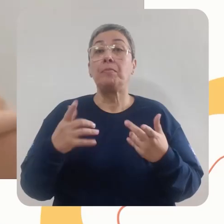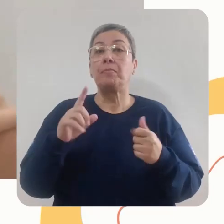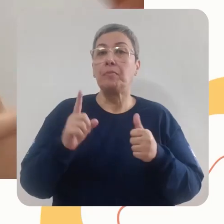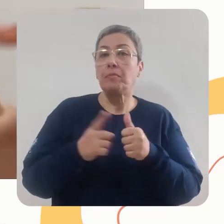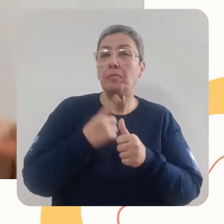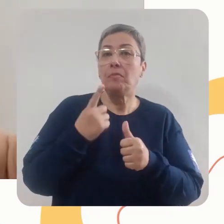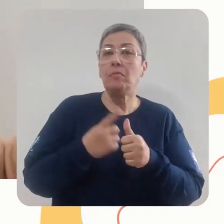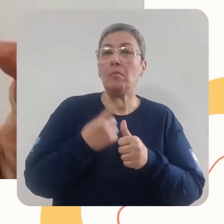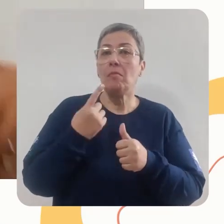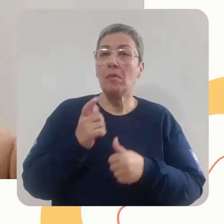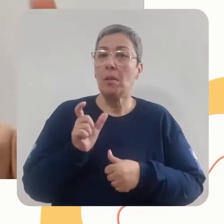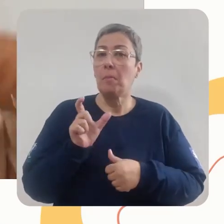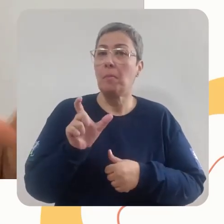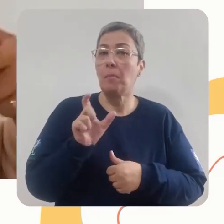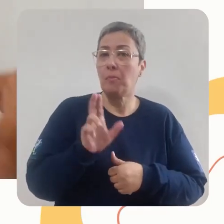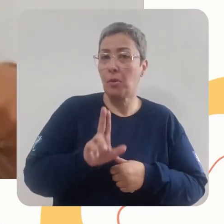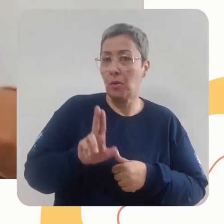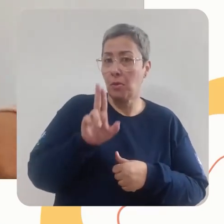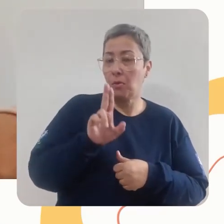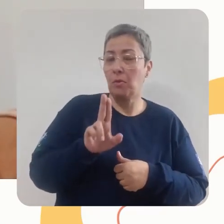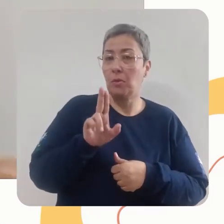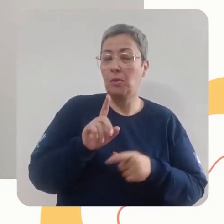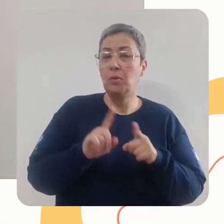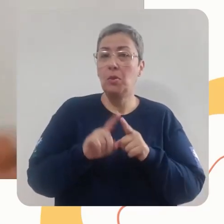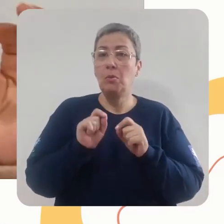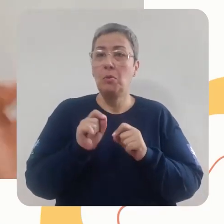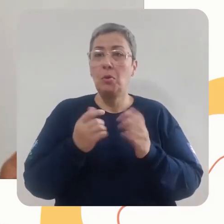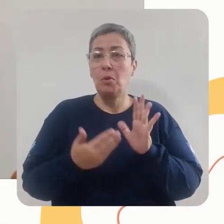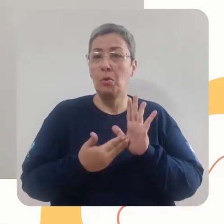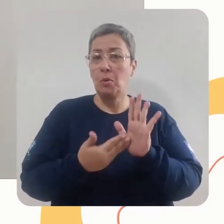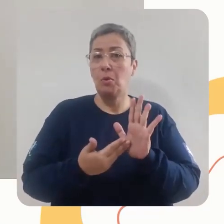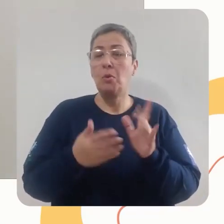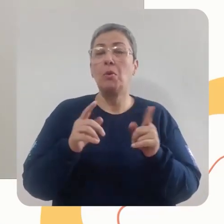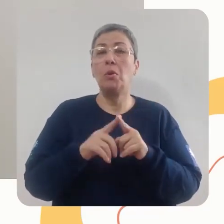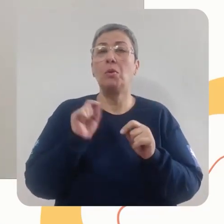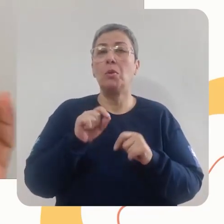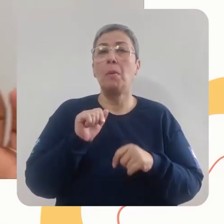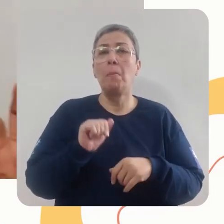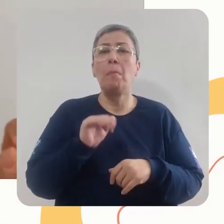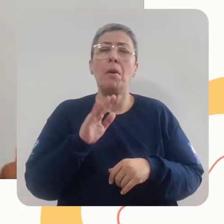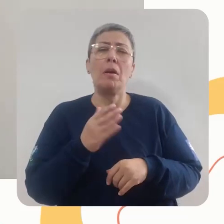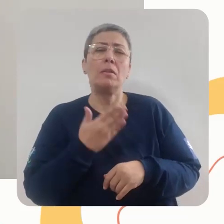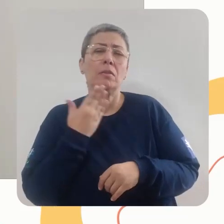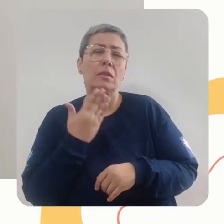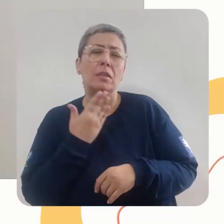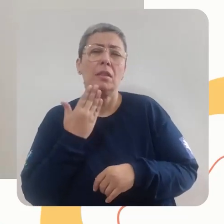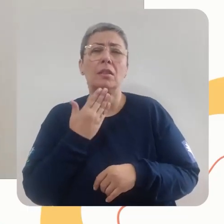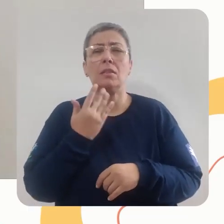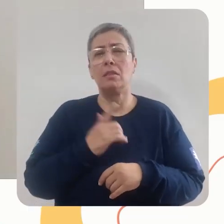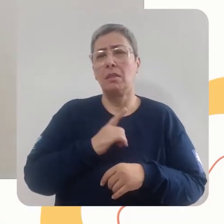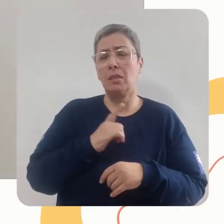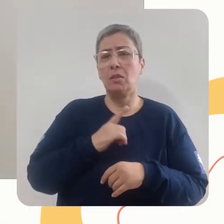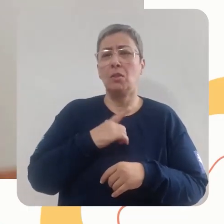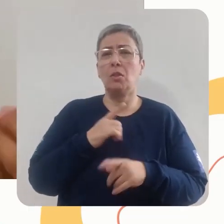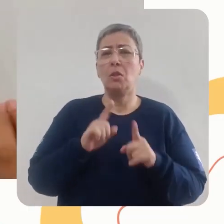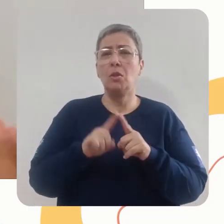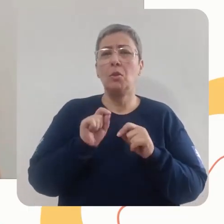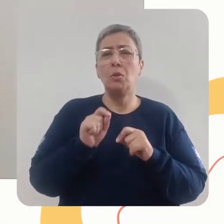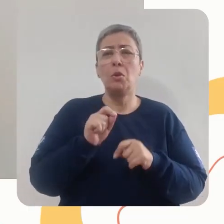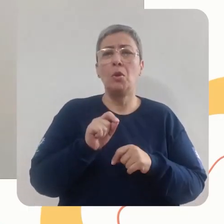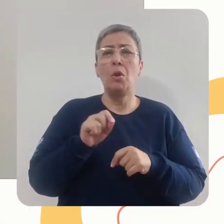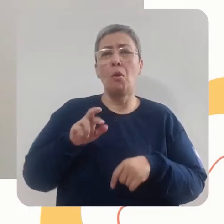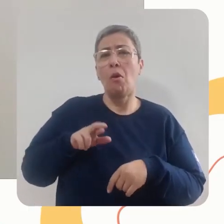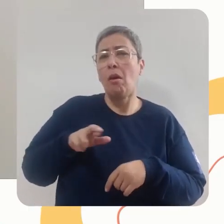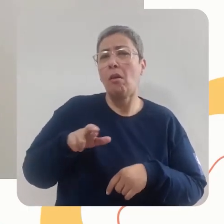E o primeiro trava-línguas desse programa que eu quero trazer para vocês é um dos mais fáceis que tem. Sobre